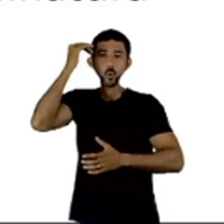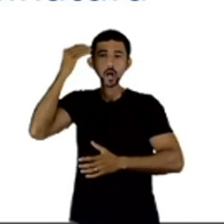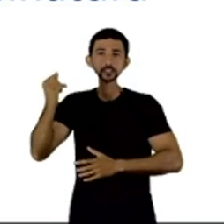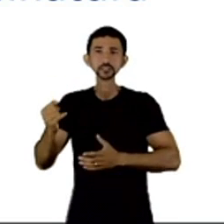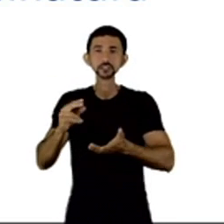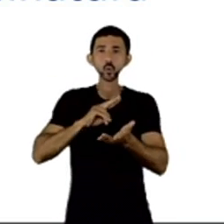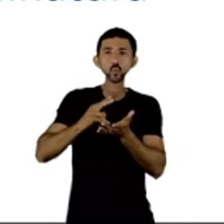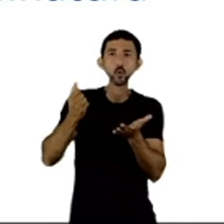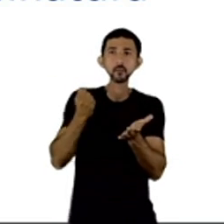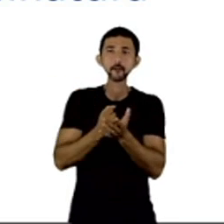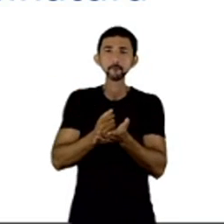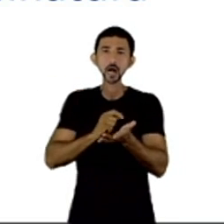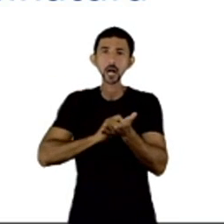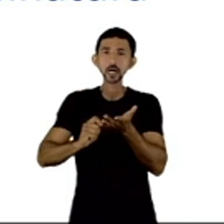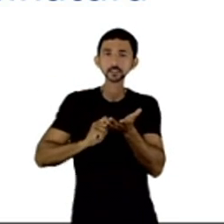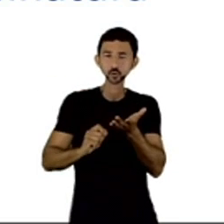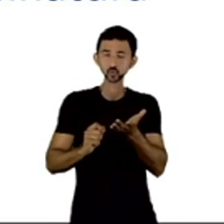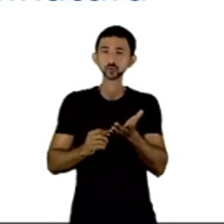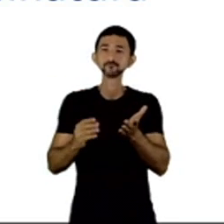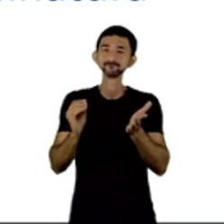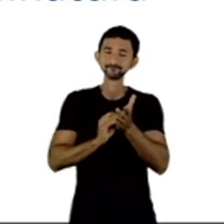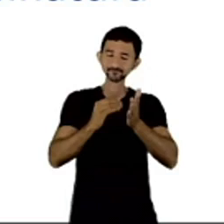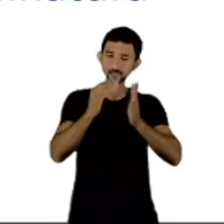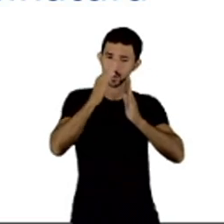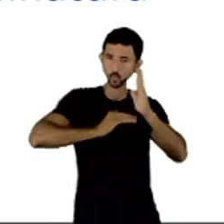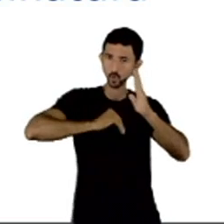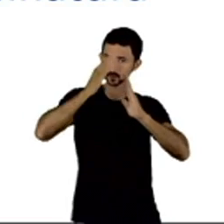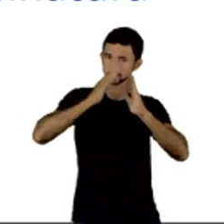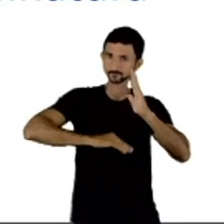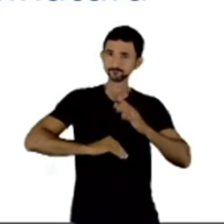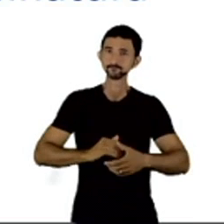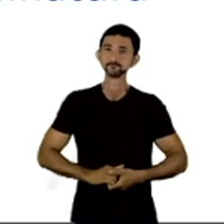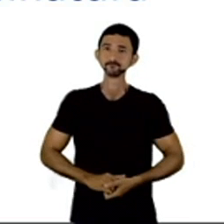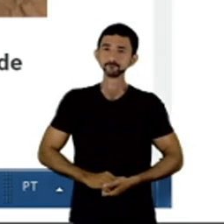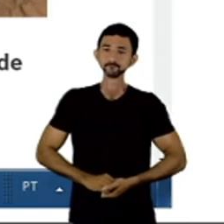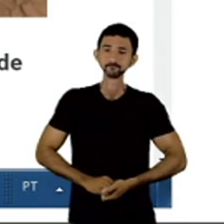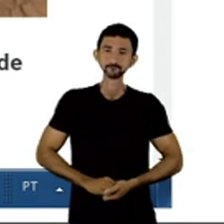a marca que sua assinatura atribui ao quadro.